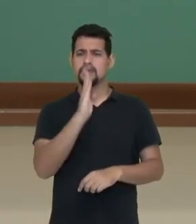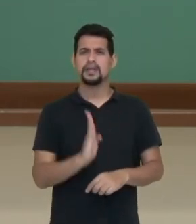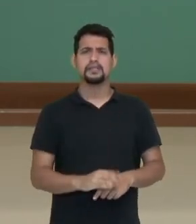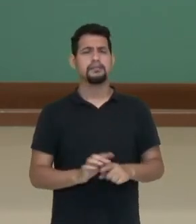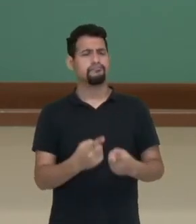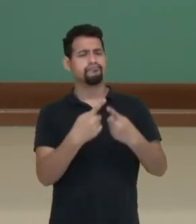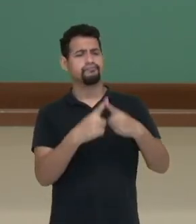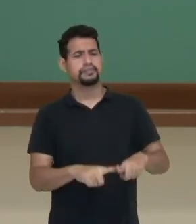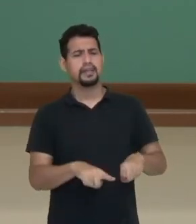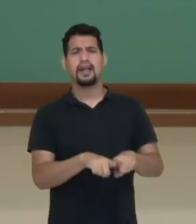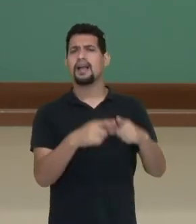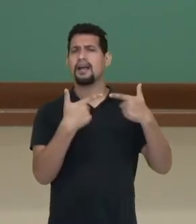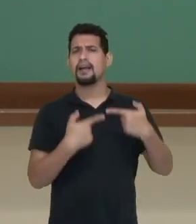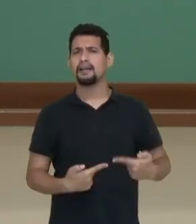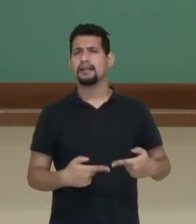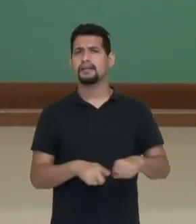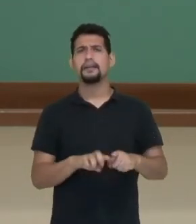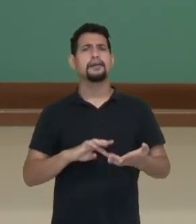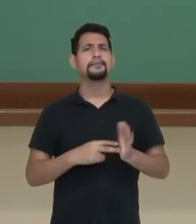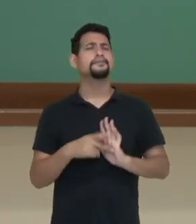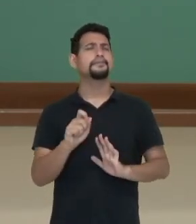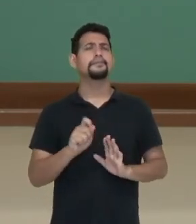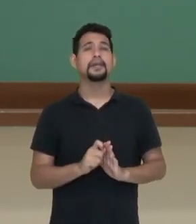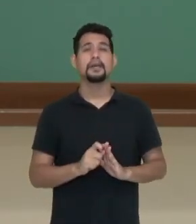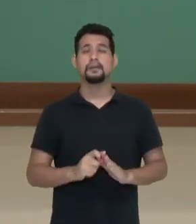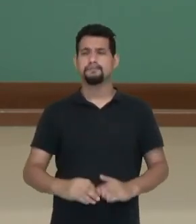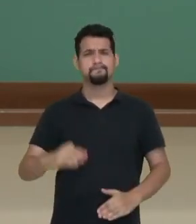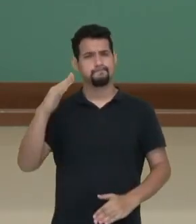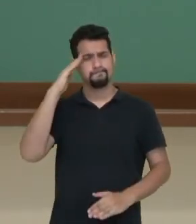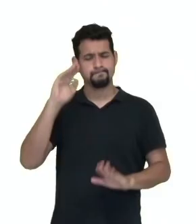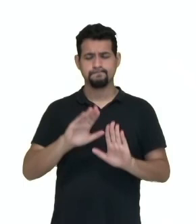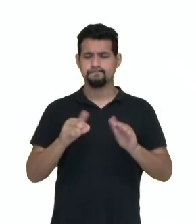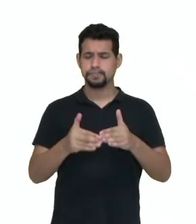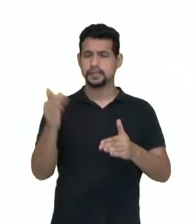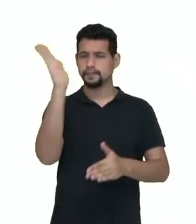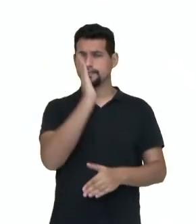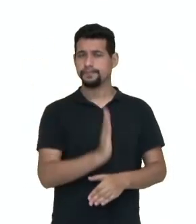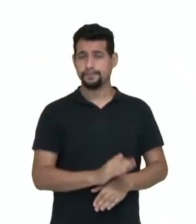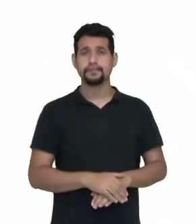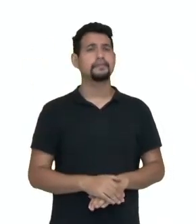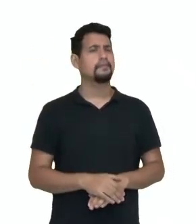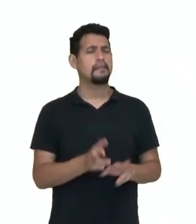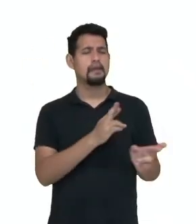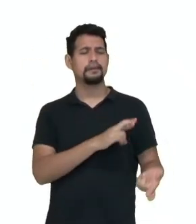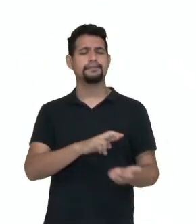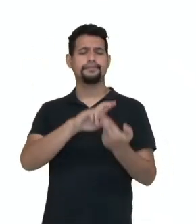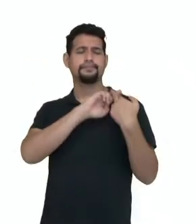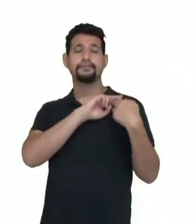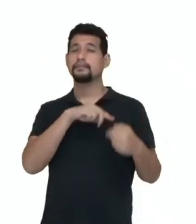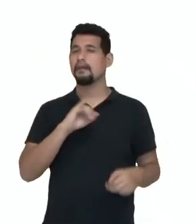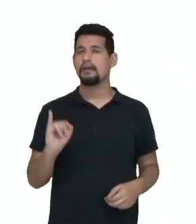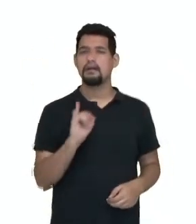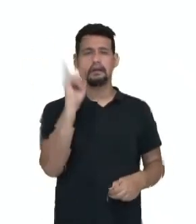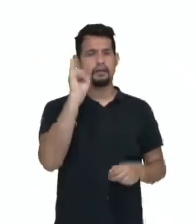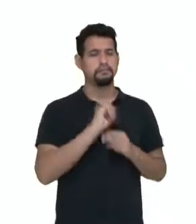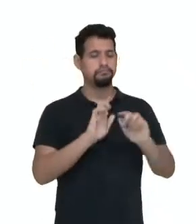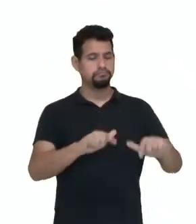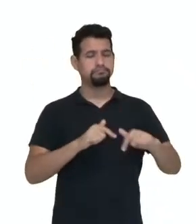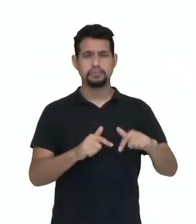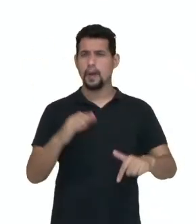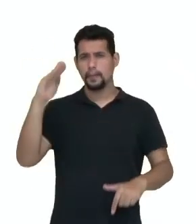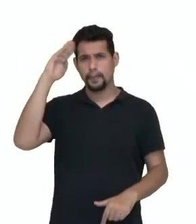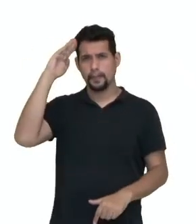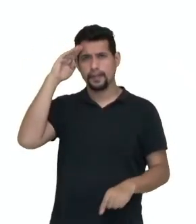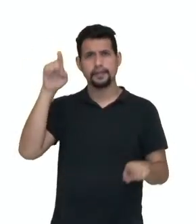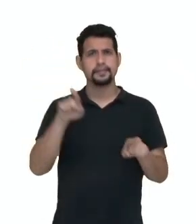do eixo, assim sendo organizada a Força Expedicionária Brasileira, responsável por importantes ações militares,